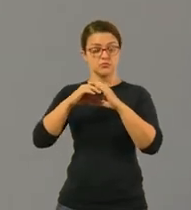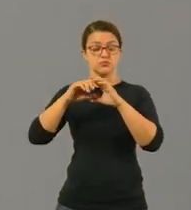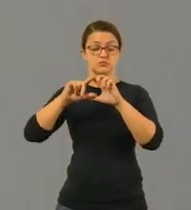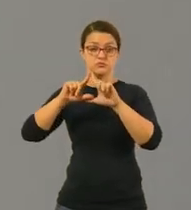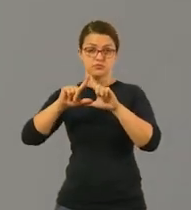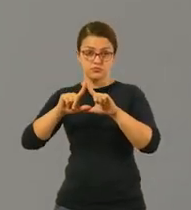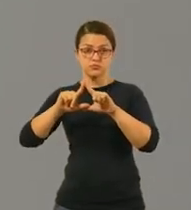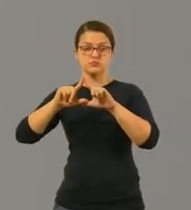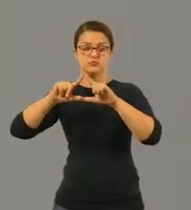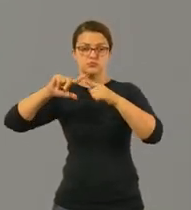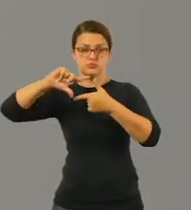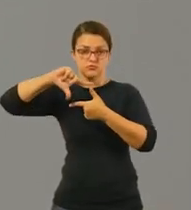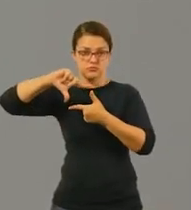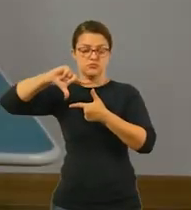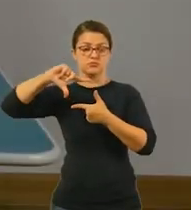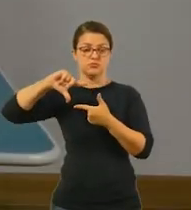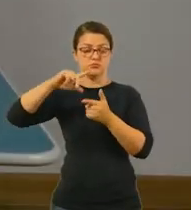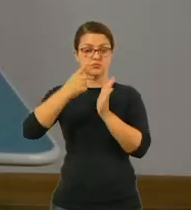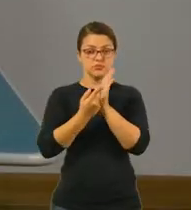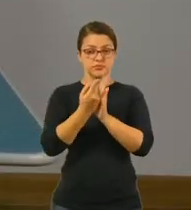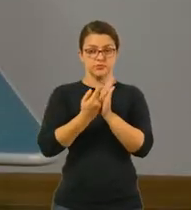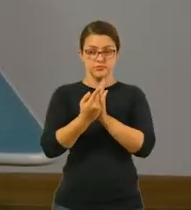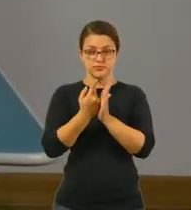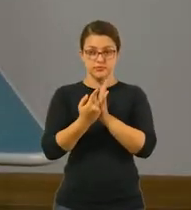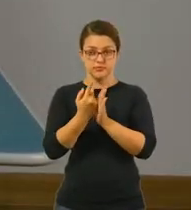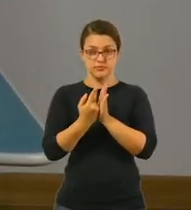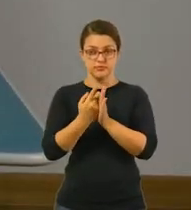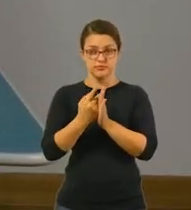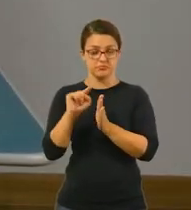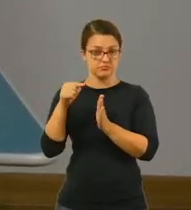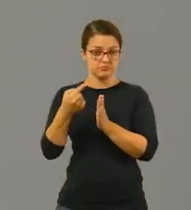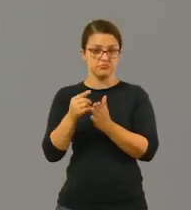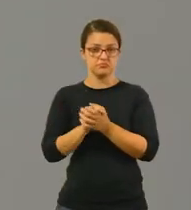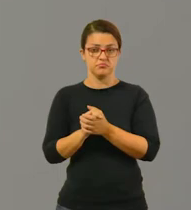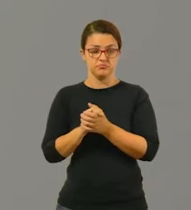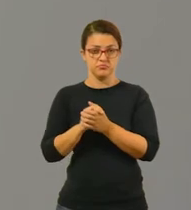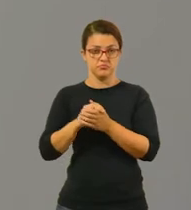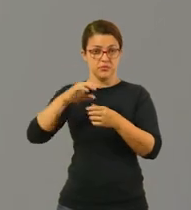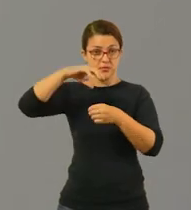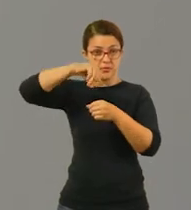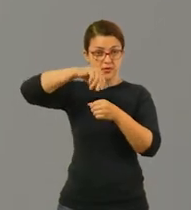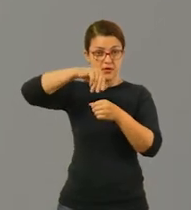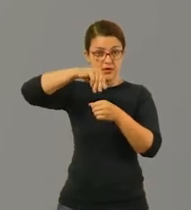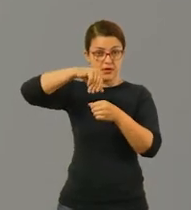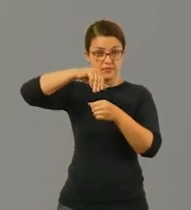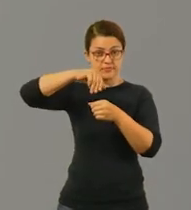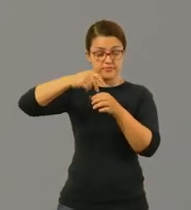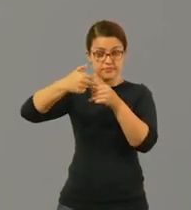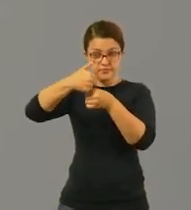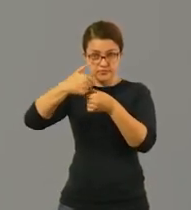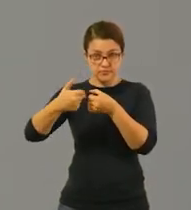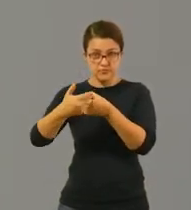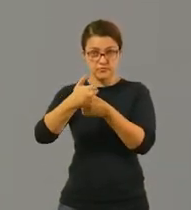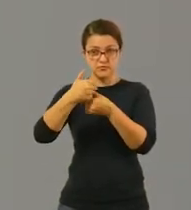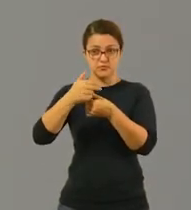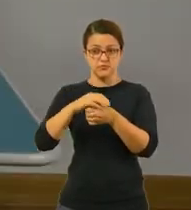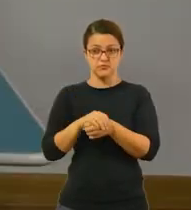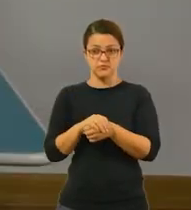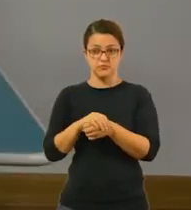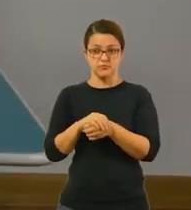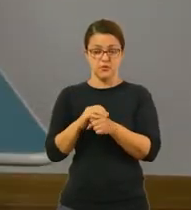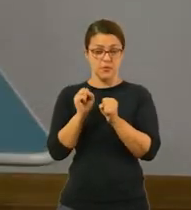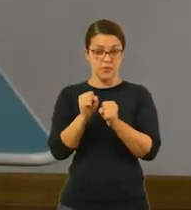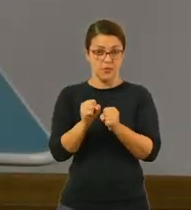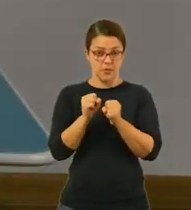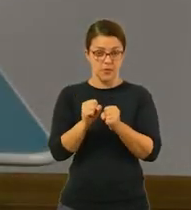ajudar, recortar, e olha que legal, eu colei aqui numa tampinha de garrafa, né, descartável. E